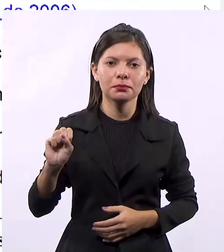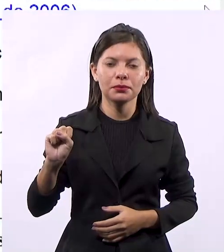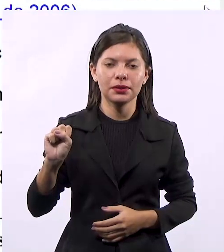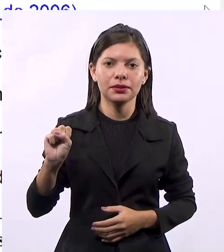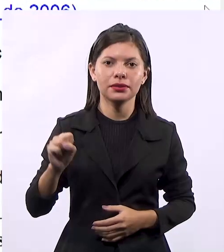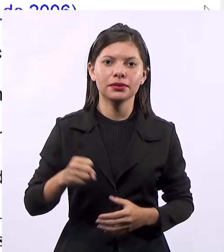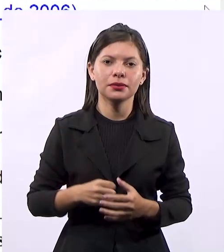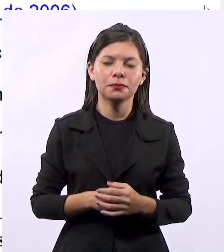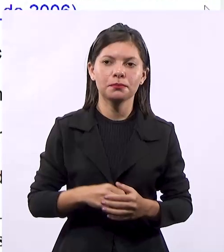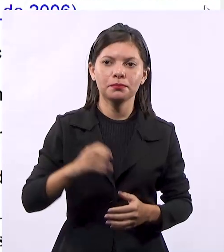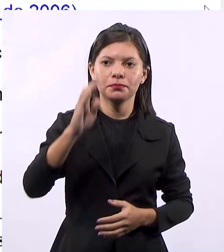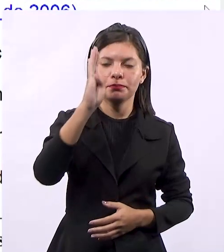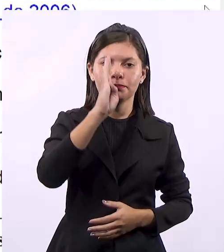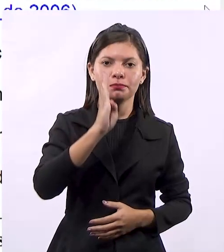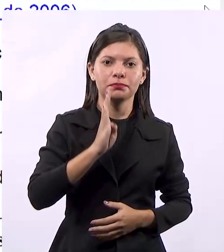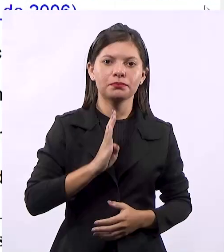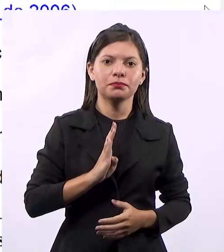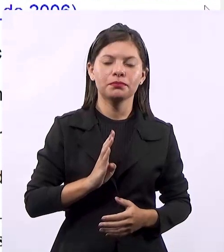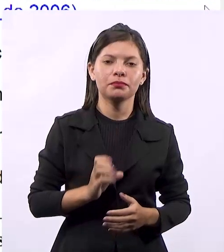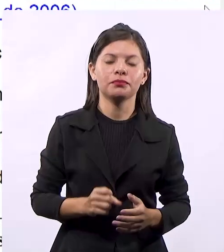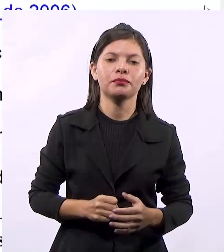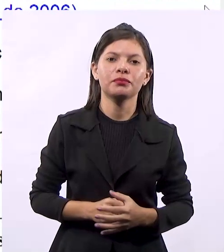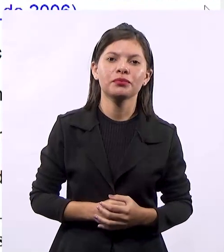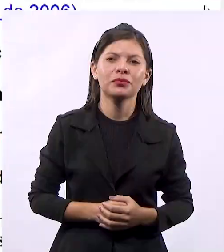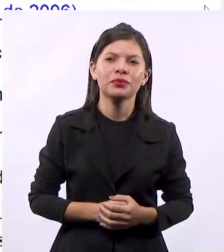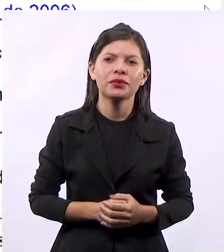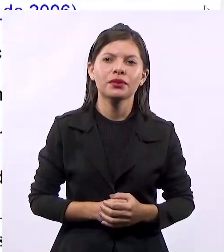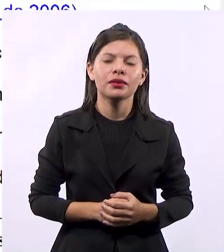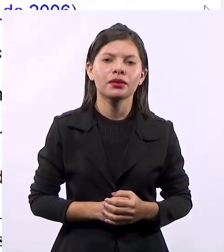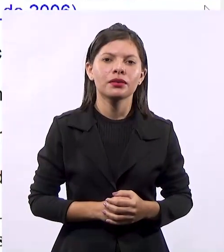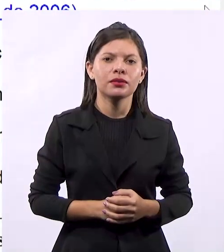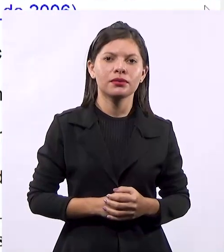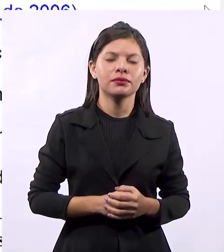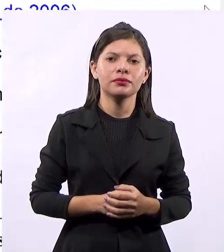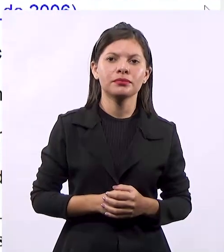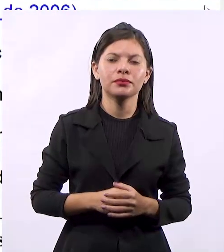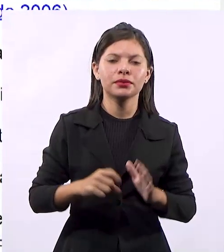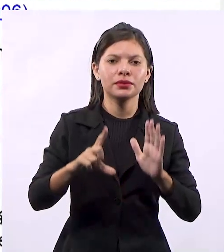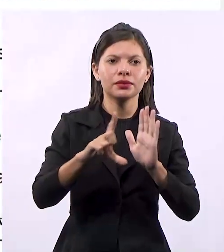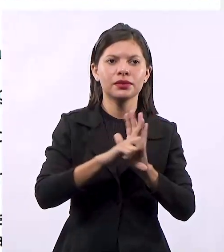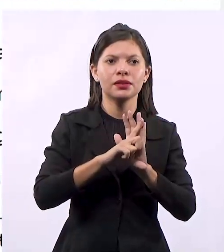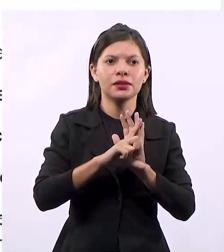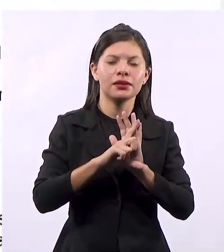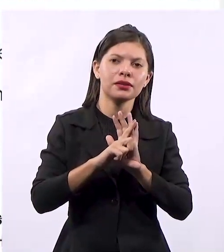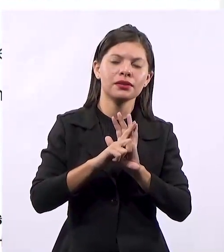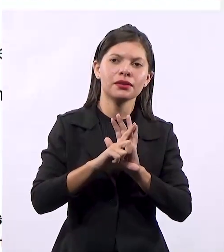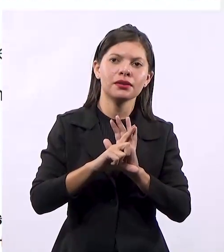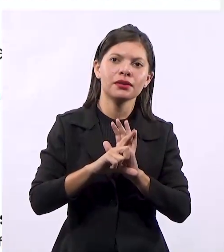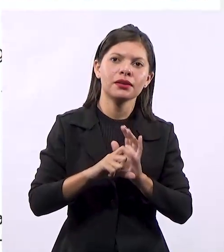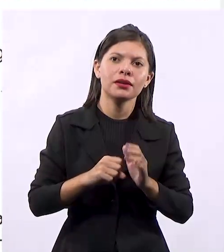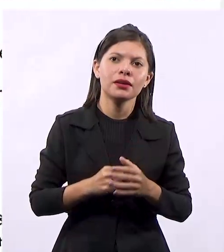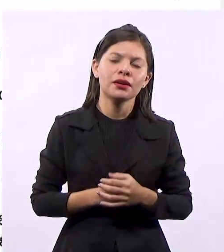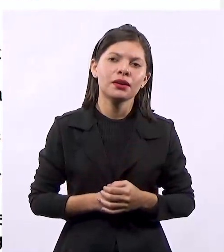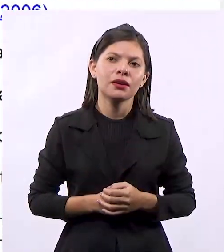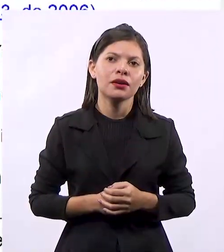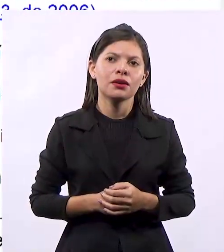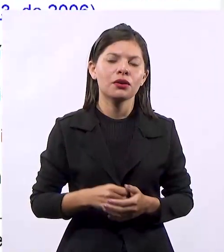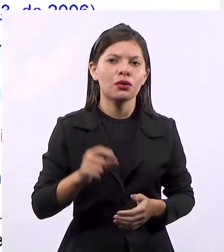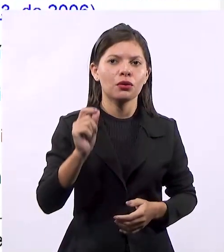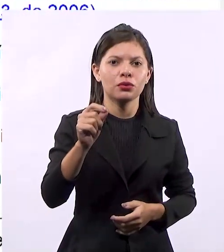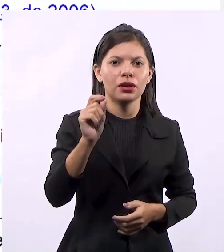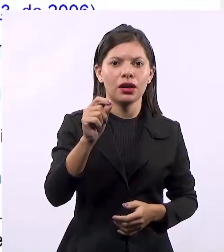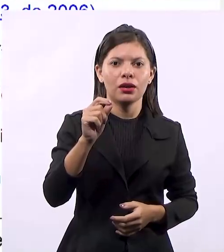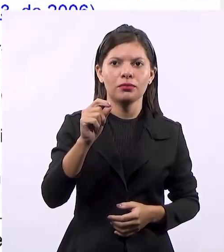inciso 8, o piso salarial profissional nacional para os profissionais da educação escolar pública nos termos da